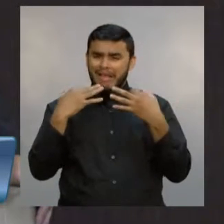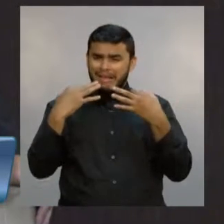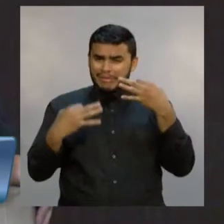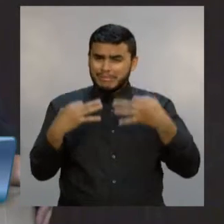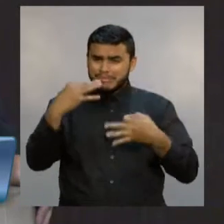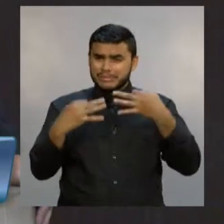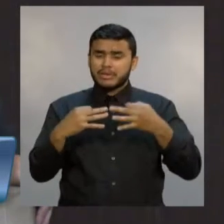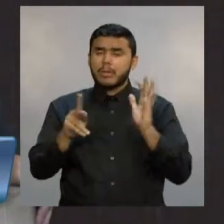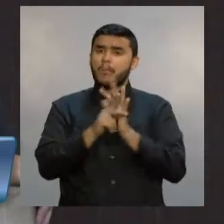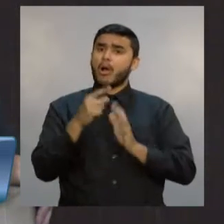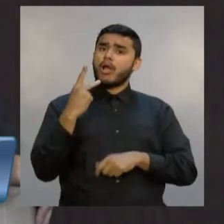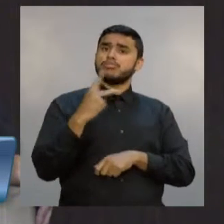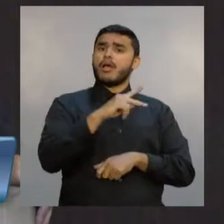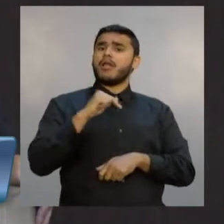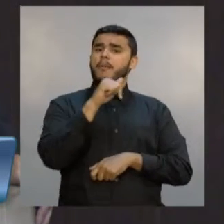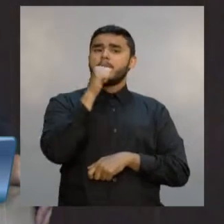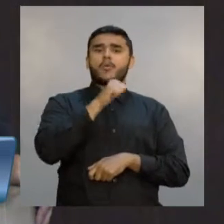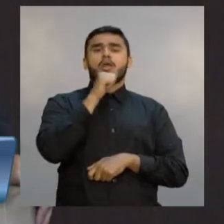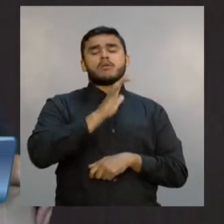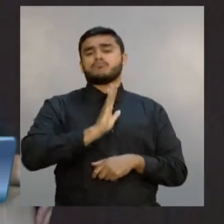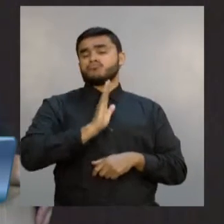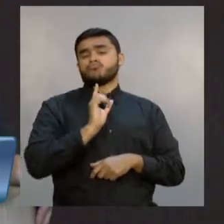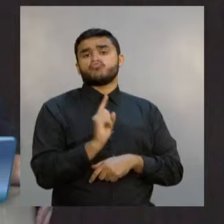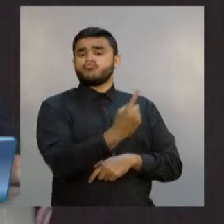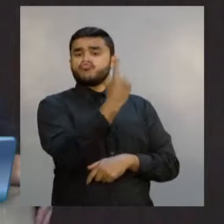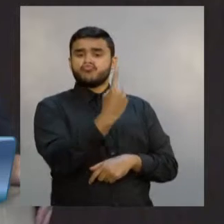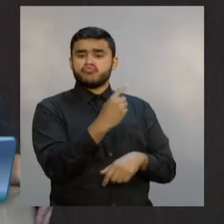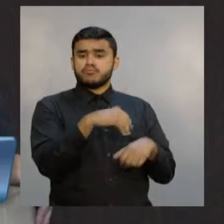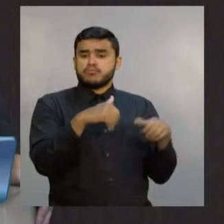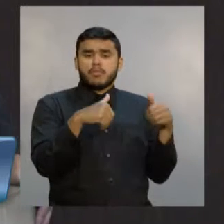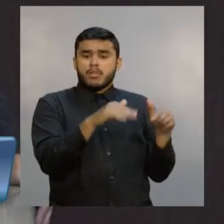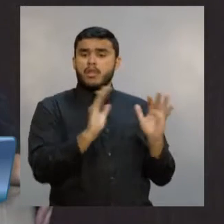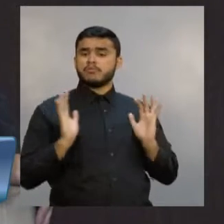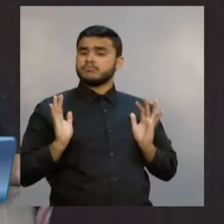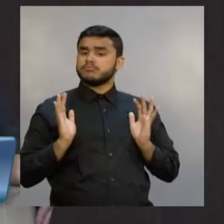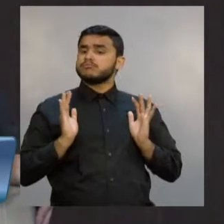partir da luta das mulheres. É absolutamente